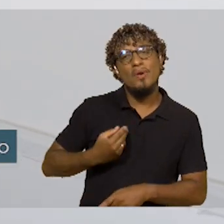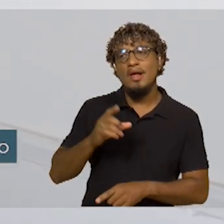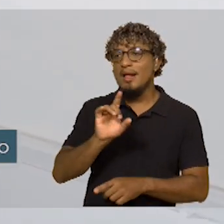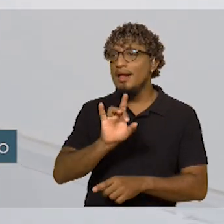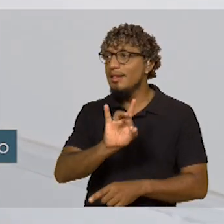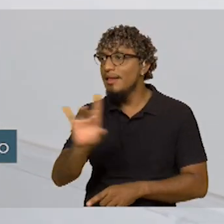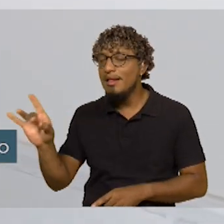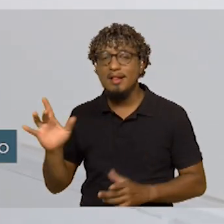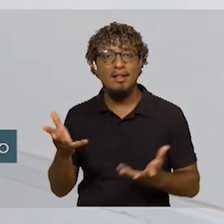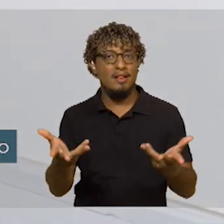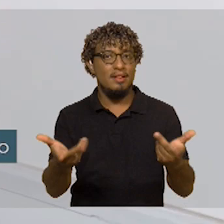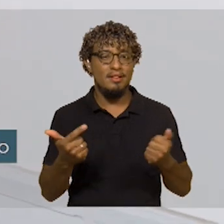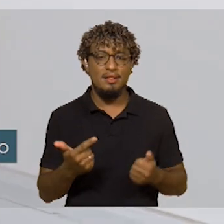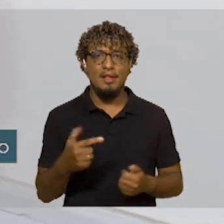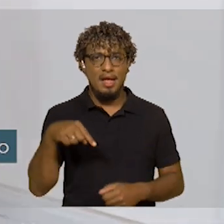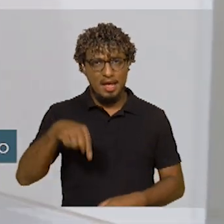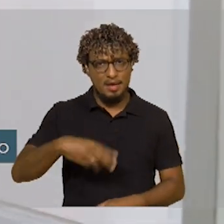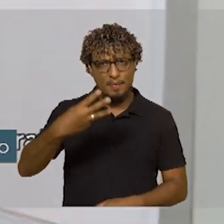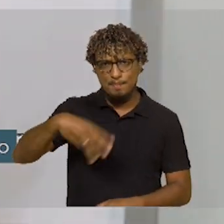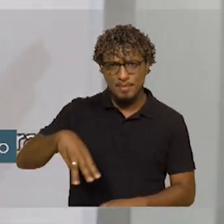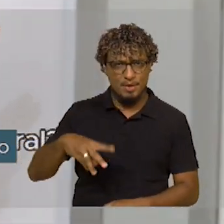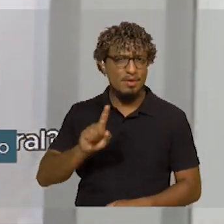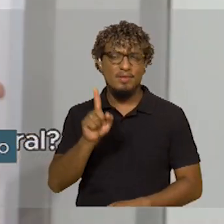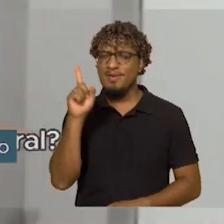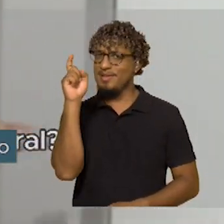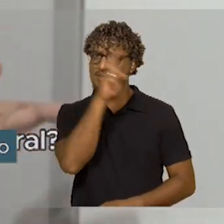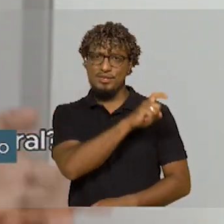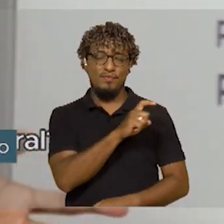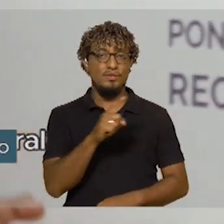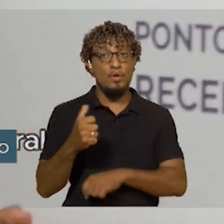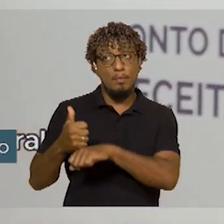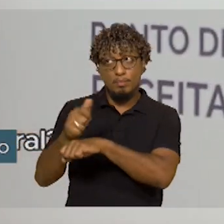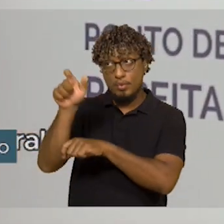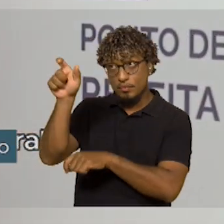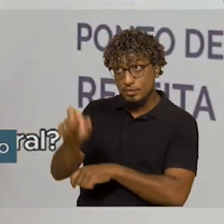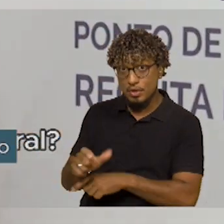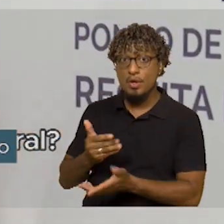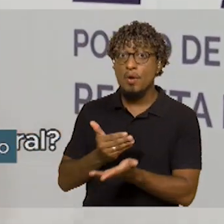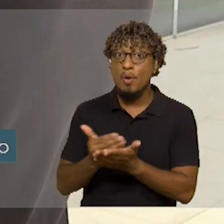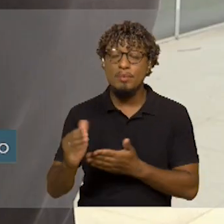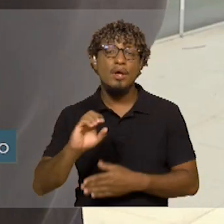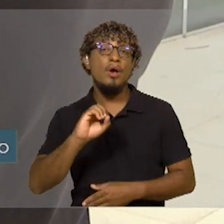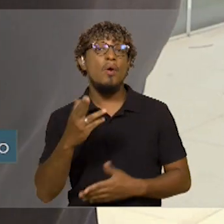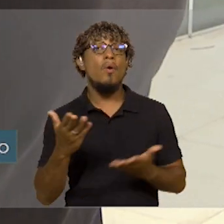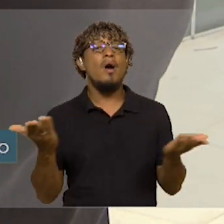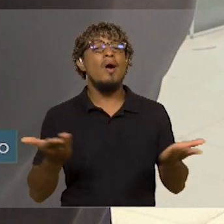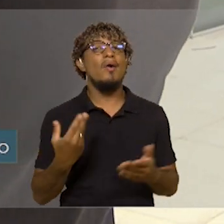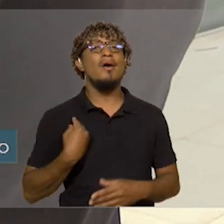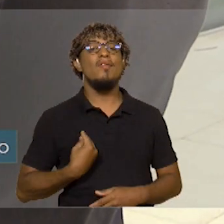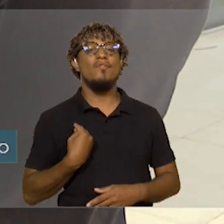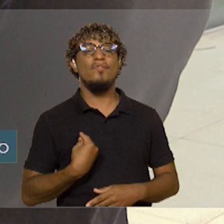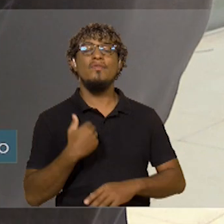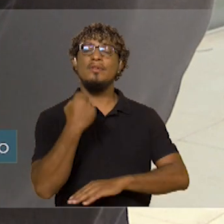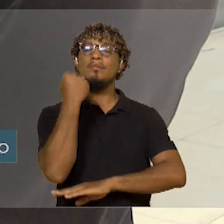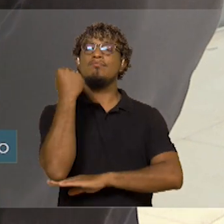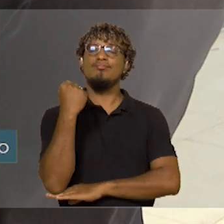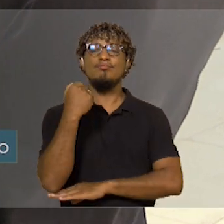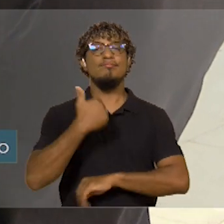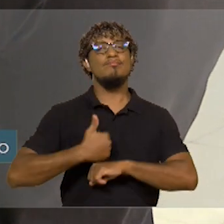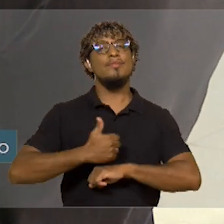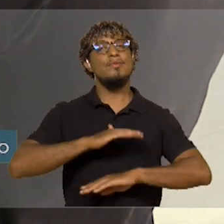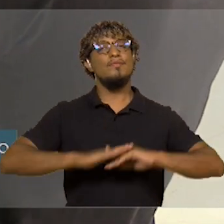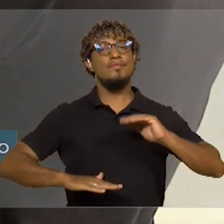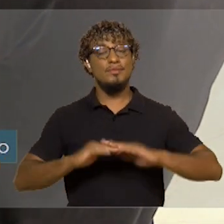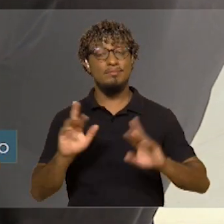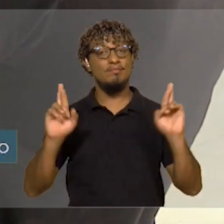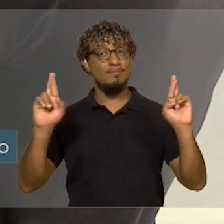E não é difícil encontrar no Maranhão esses profissionais que começaram ou passaram por aqui e hoje vivem uma sólida carreira. E